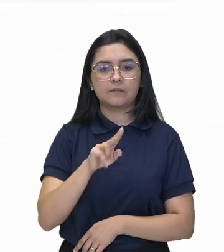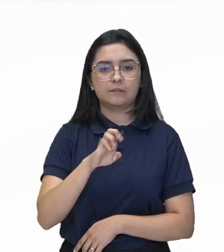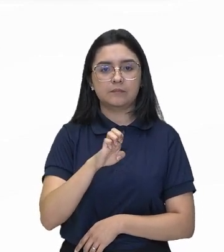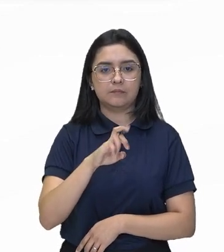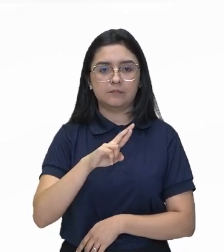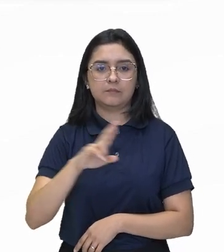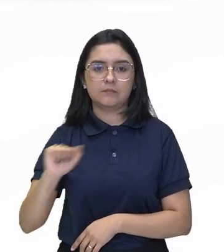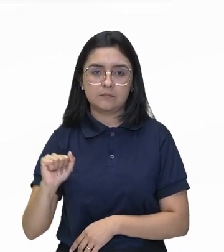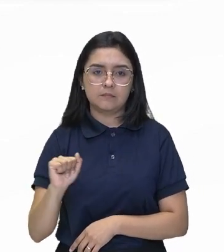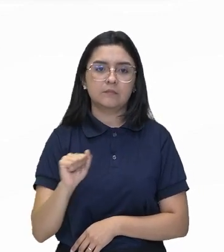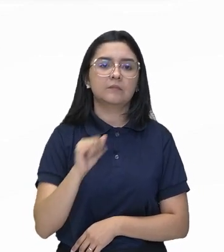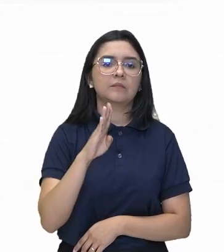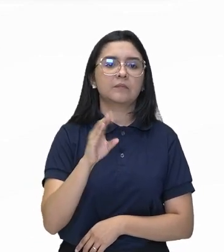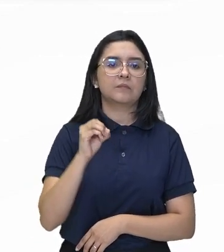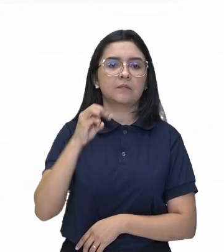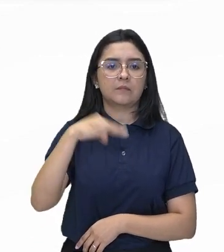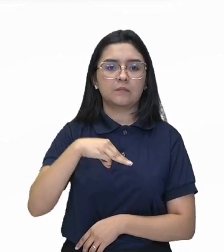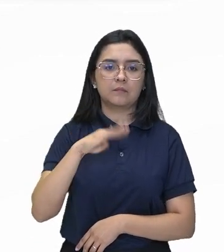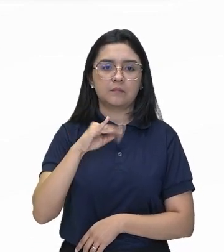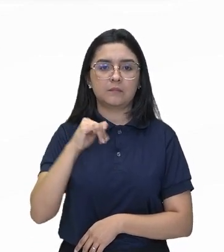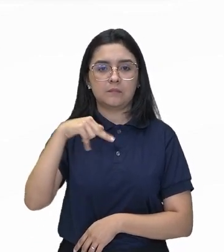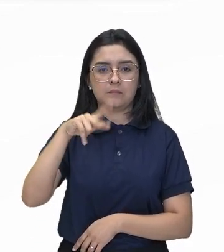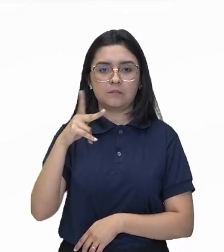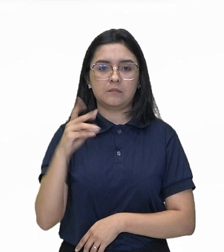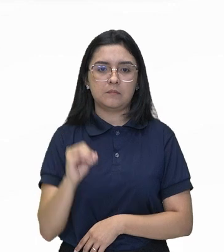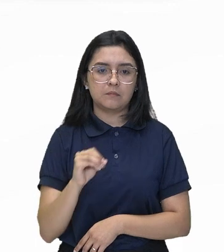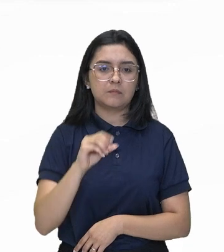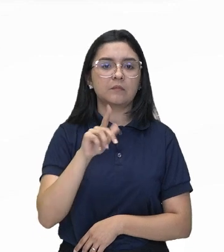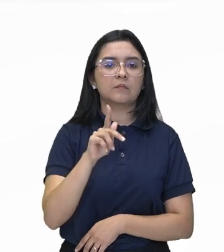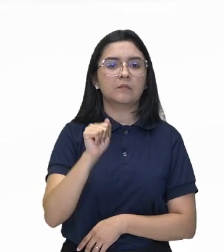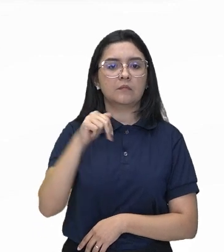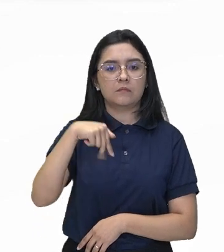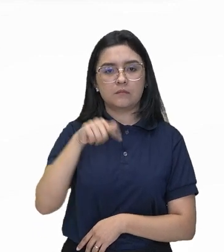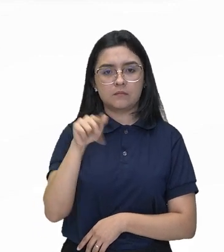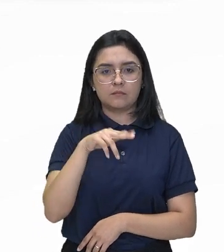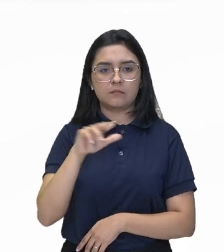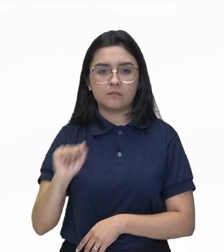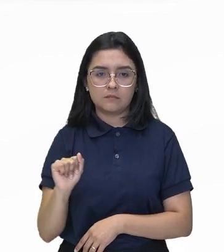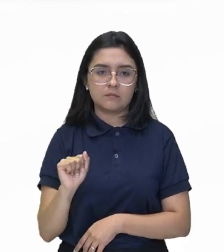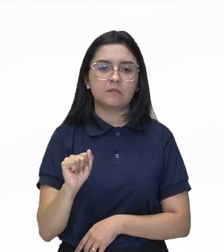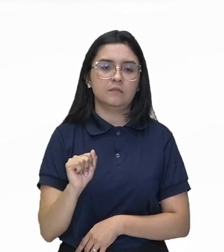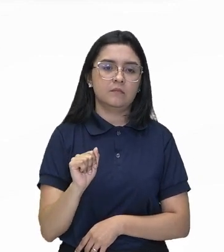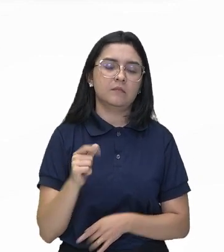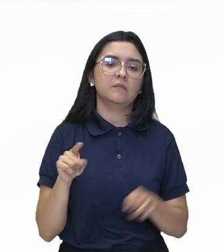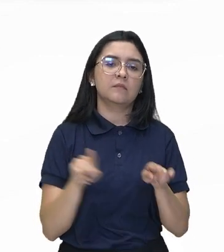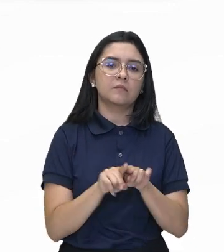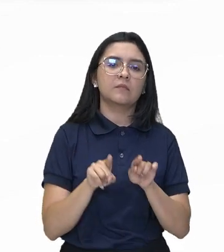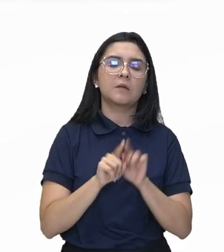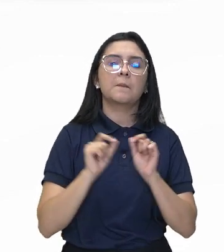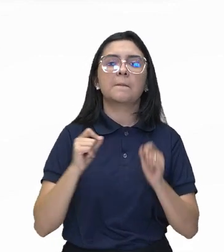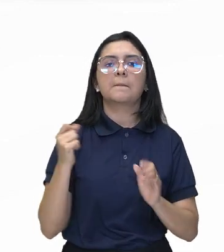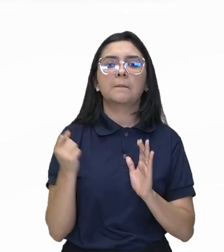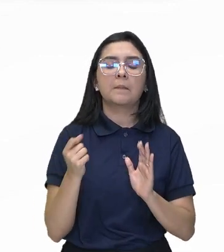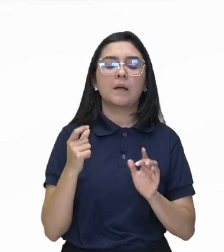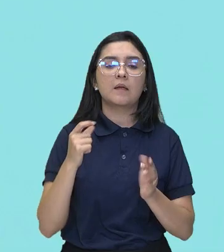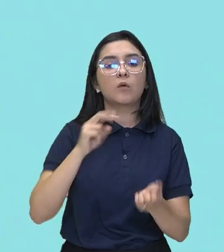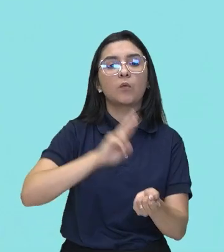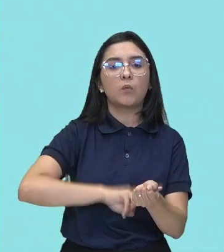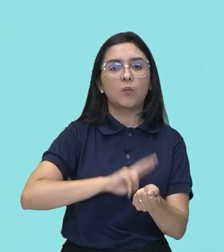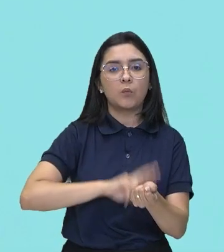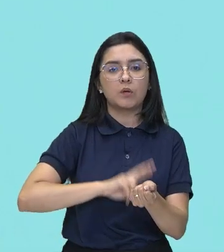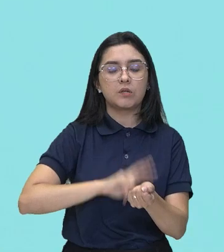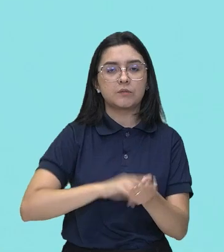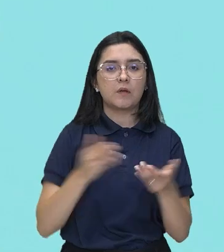instrumento e sons similares ao da cuíca, dão a marcação frenética do seu ritmo. Agora a gente vai ouvir